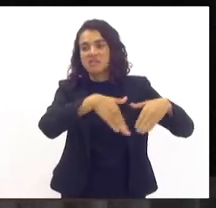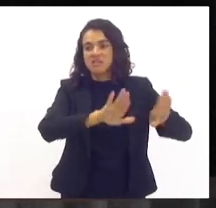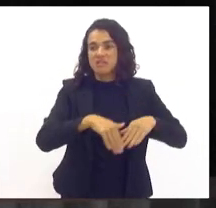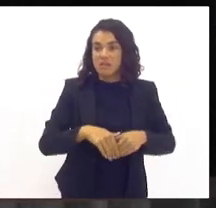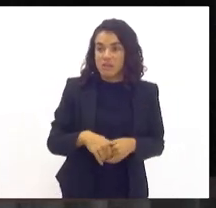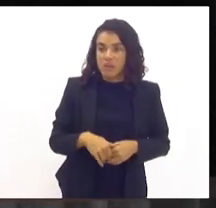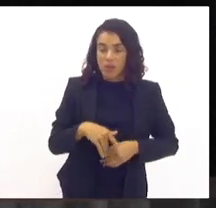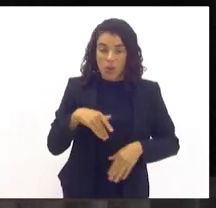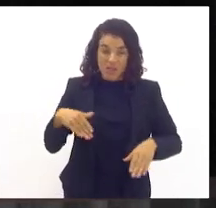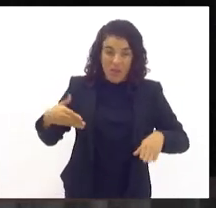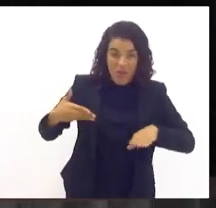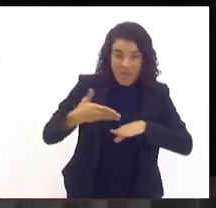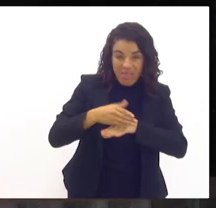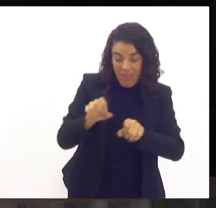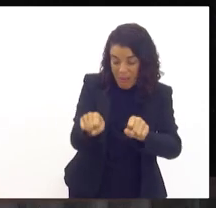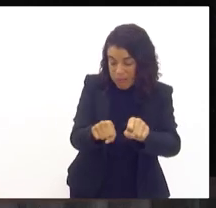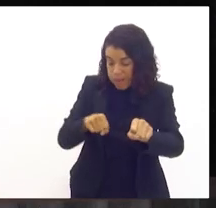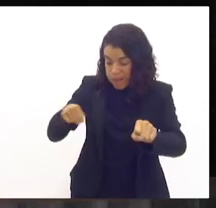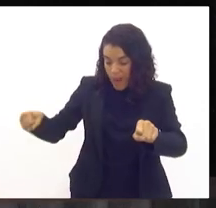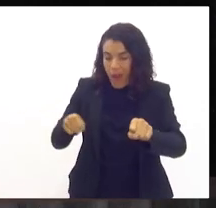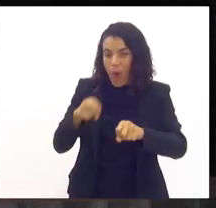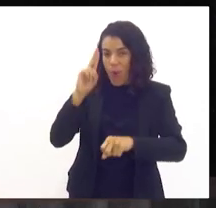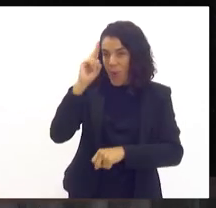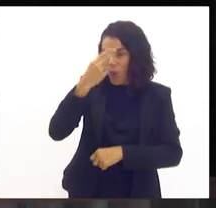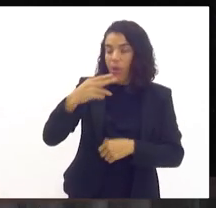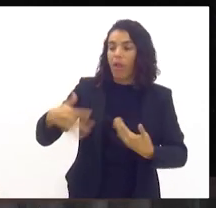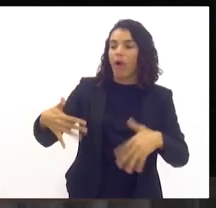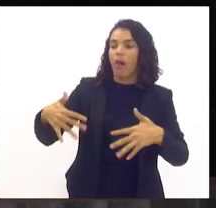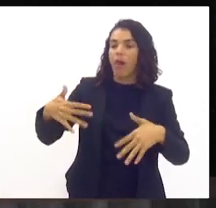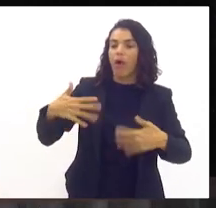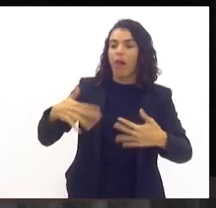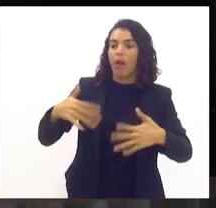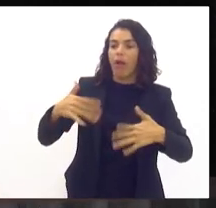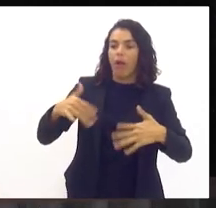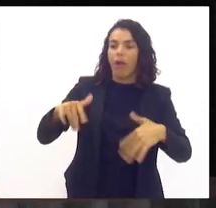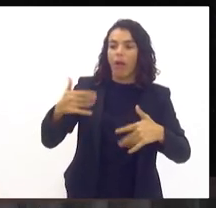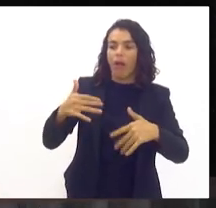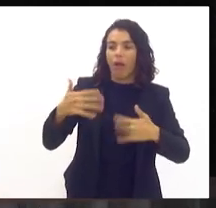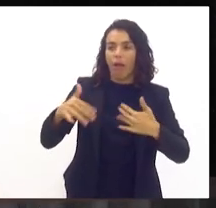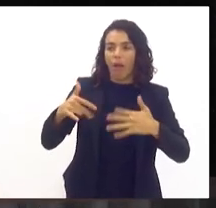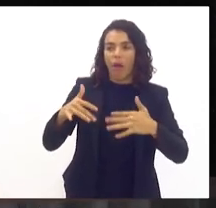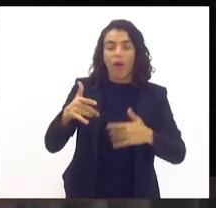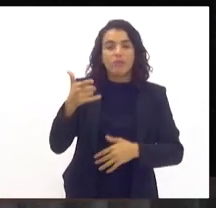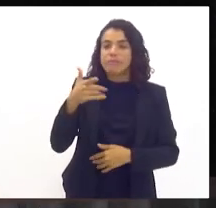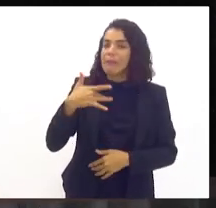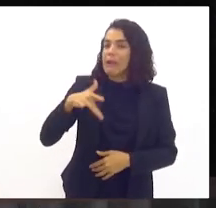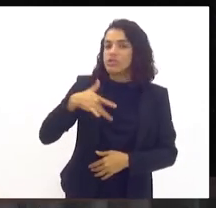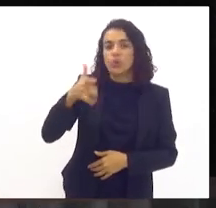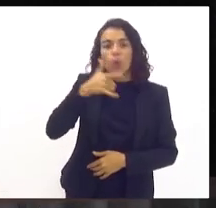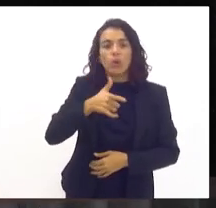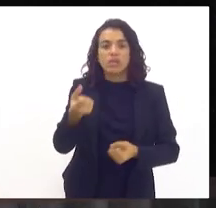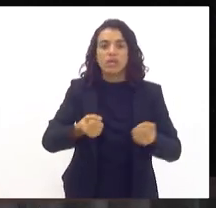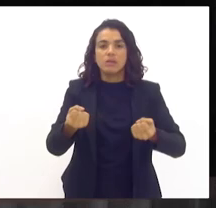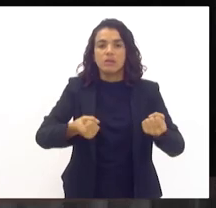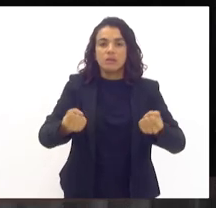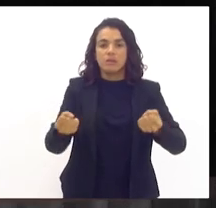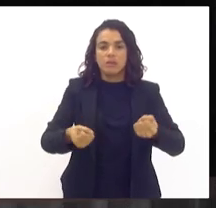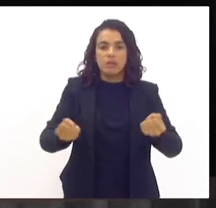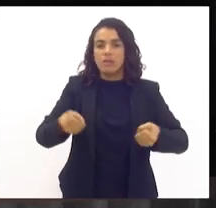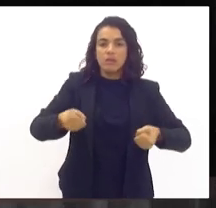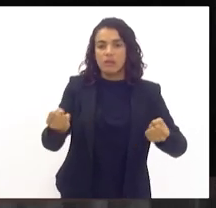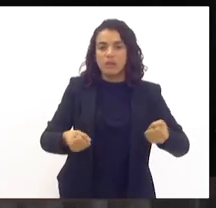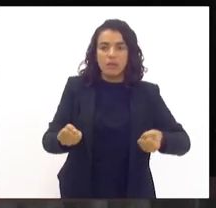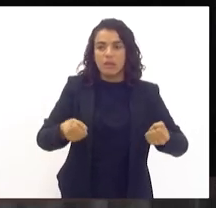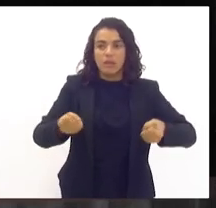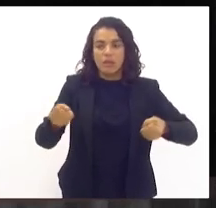Aí quando eu entrei dentro do Uber, o cara do Uber tremia mato, que é vara verde, tá comentando com os pau, o cara não conseguia nem andar com o carro, quase que eu tava pegando o